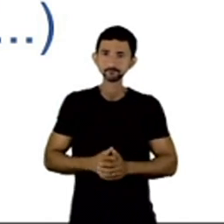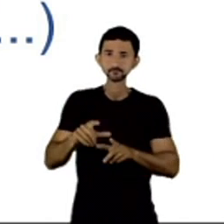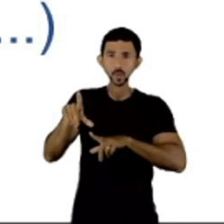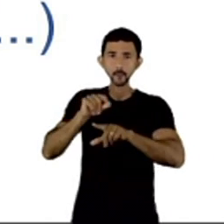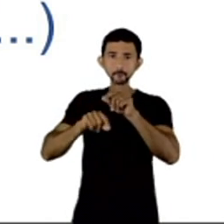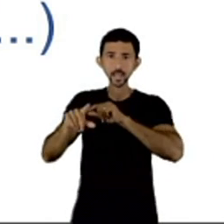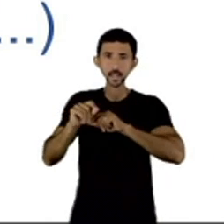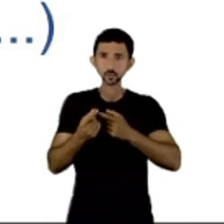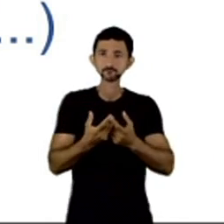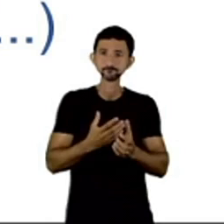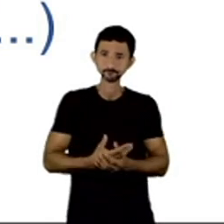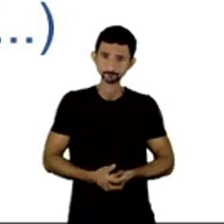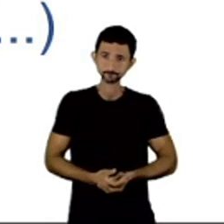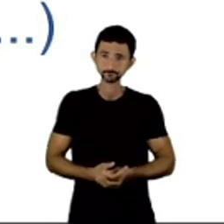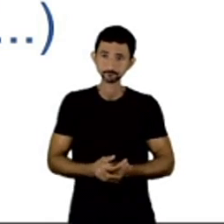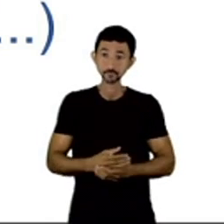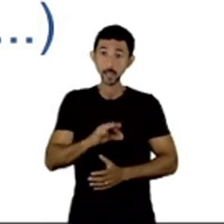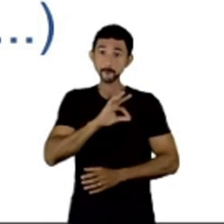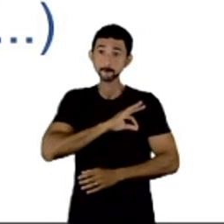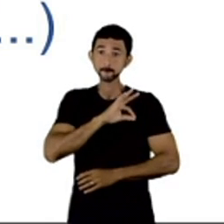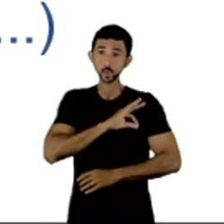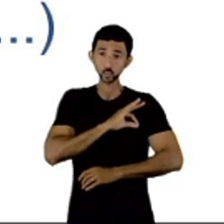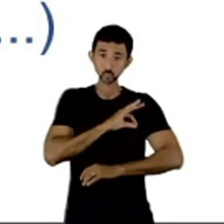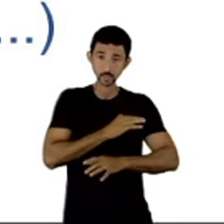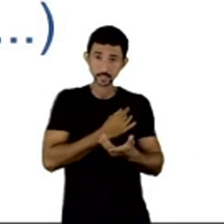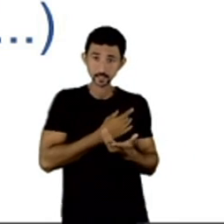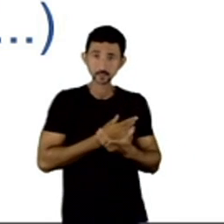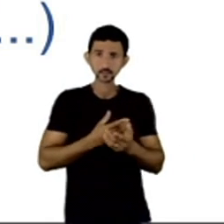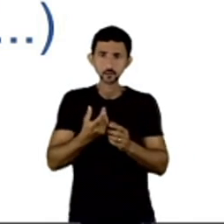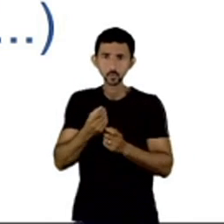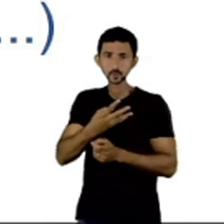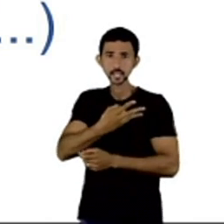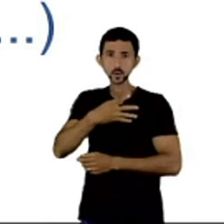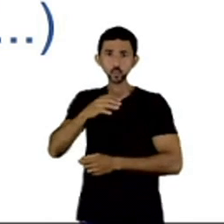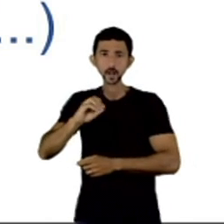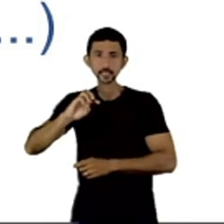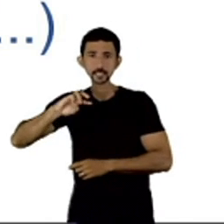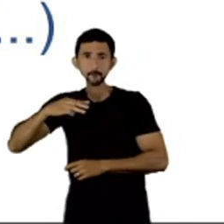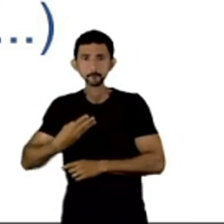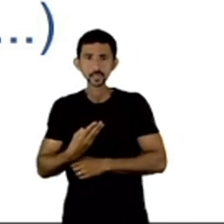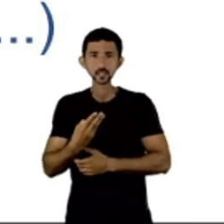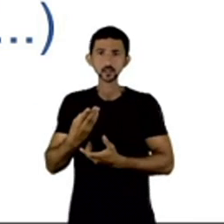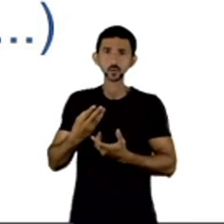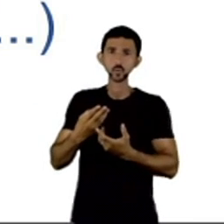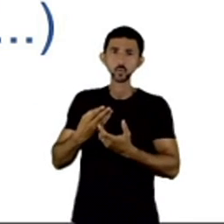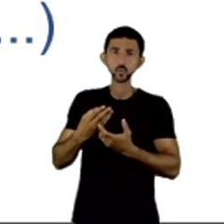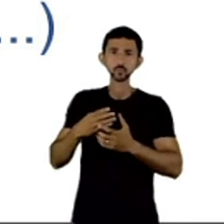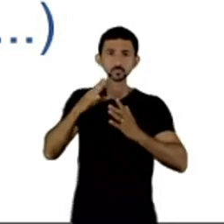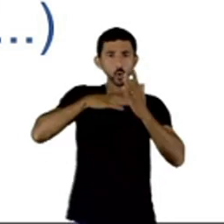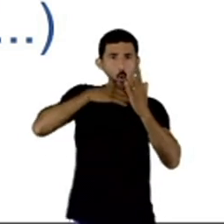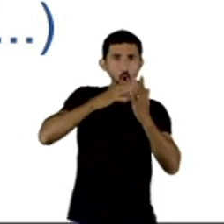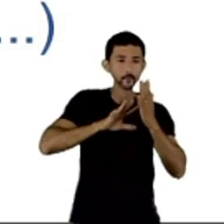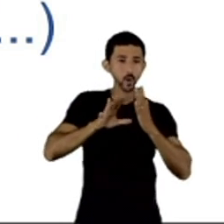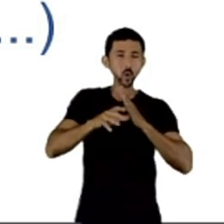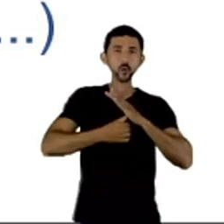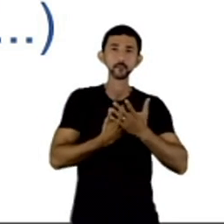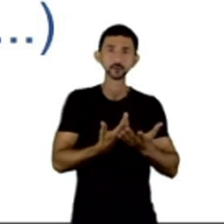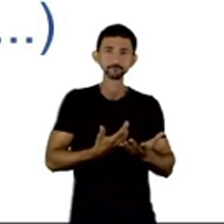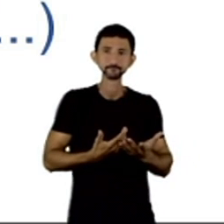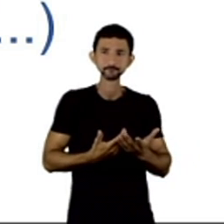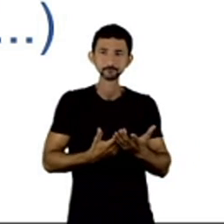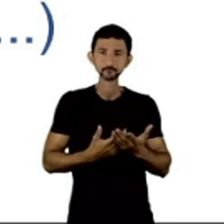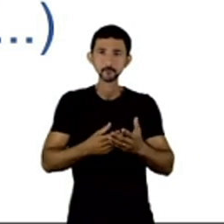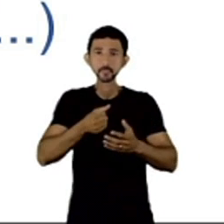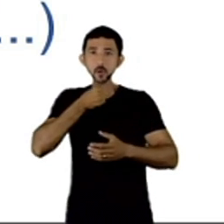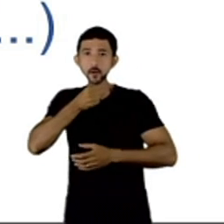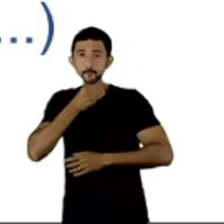coletado pela Interpol. Interpol conta cerca de 40 mil obras roubadas. Então, veja que a reportagem, ela